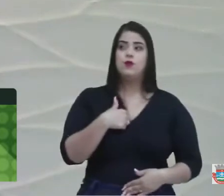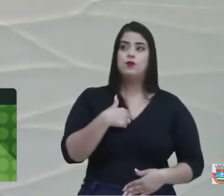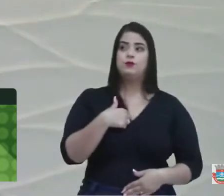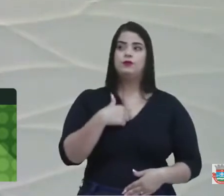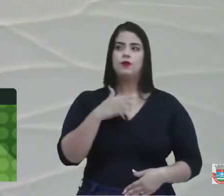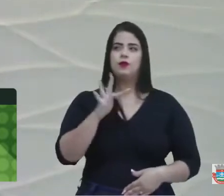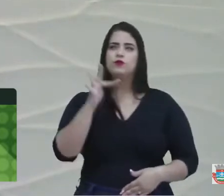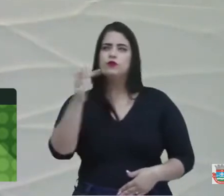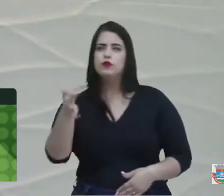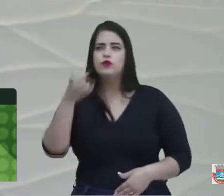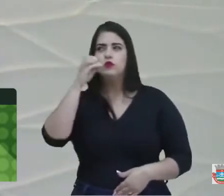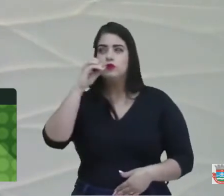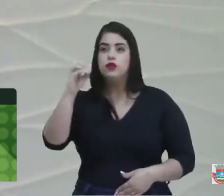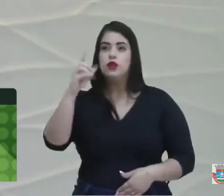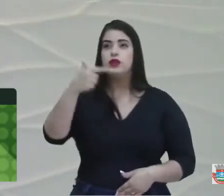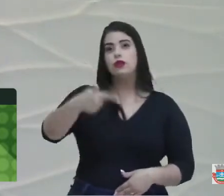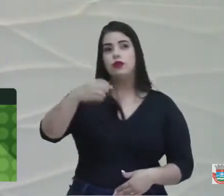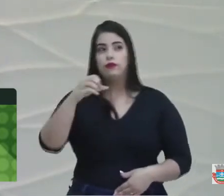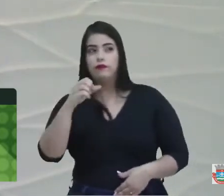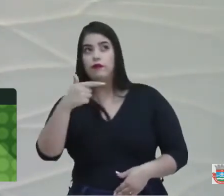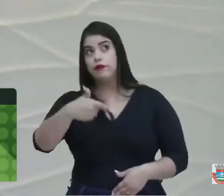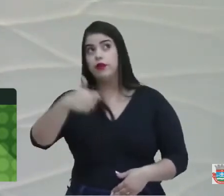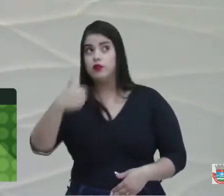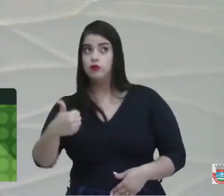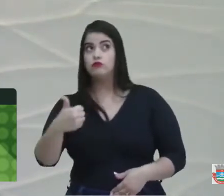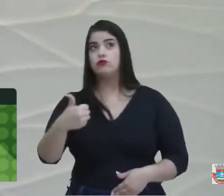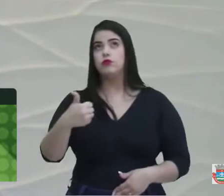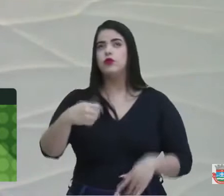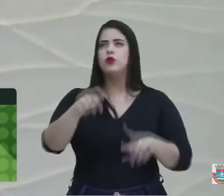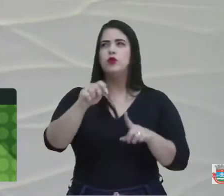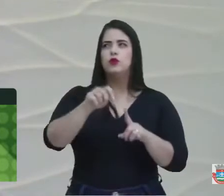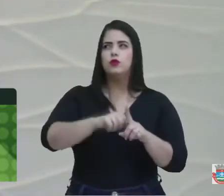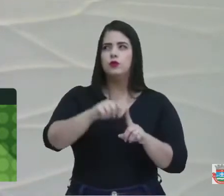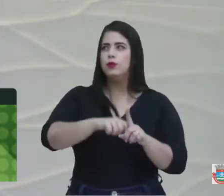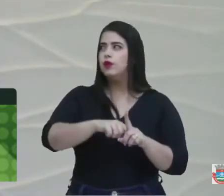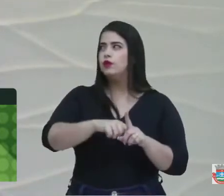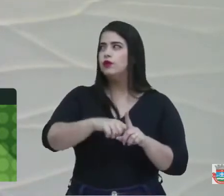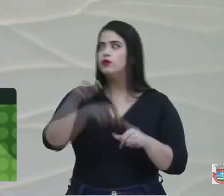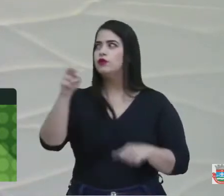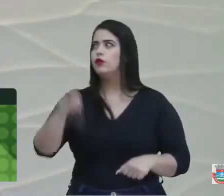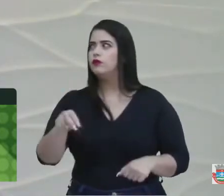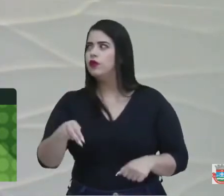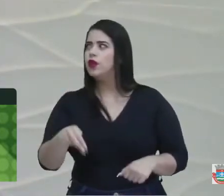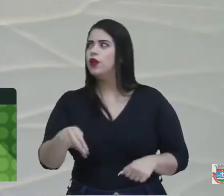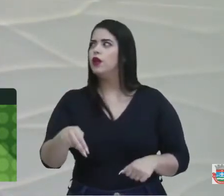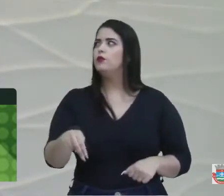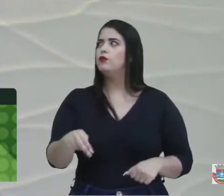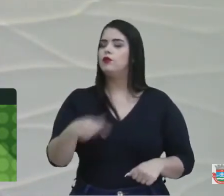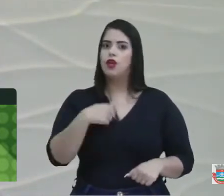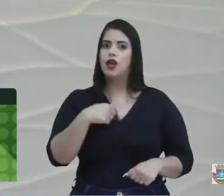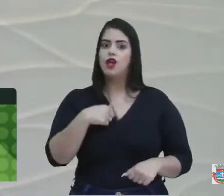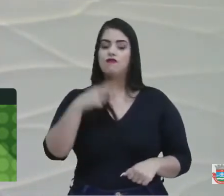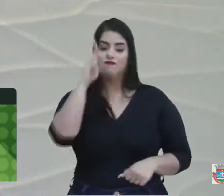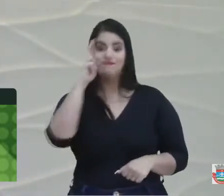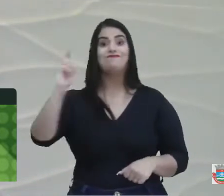no próximo dia 20, 21 de novembro agora. Será a posse da nova diretoria